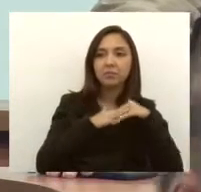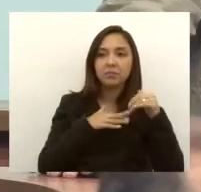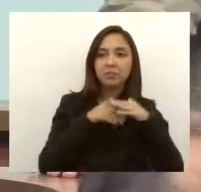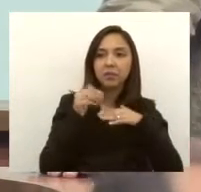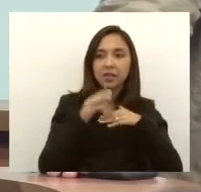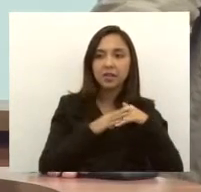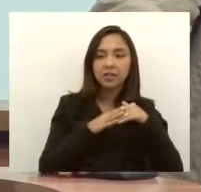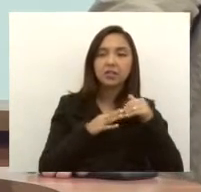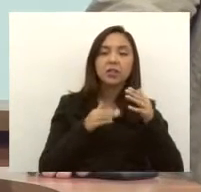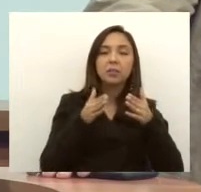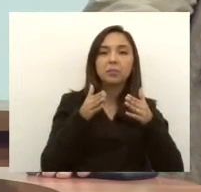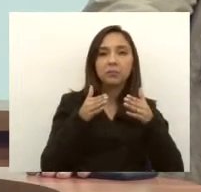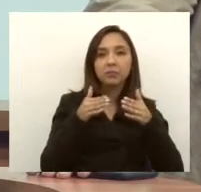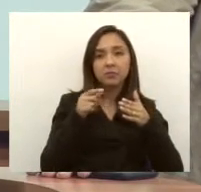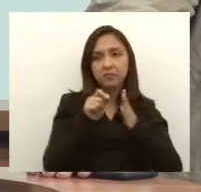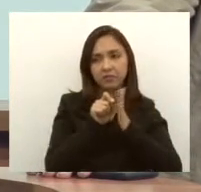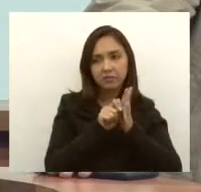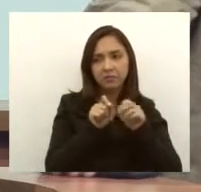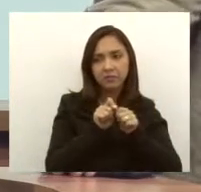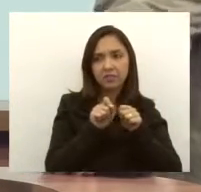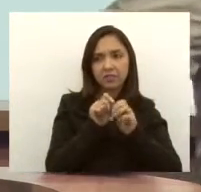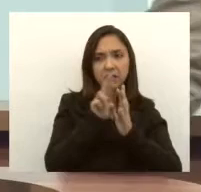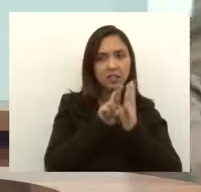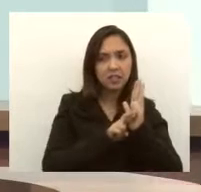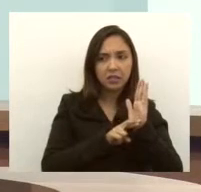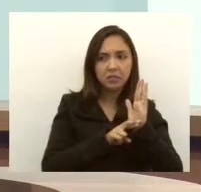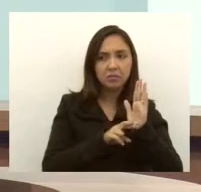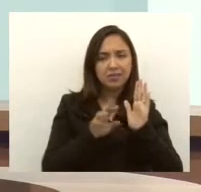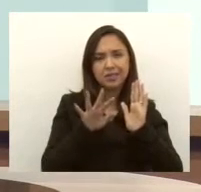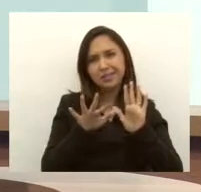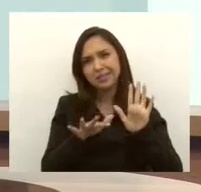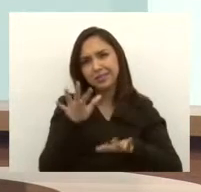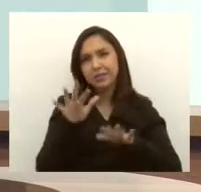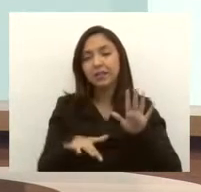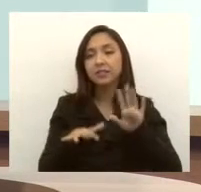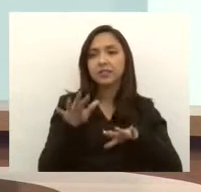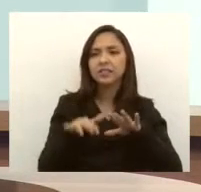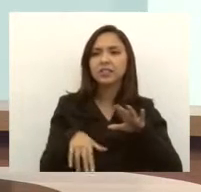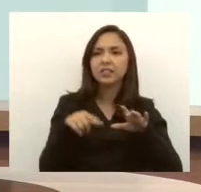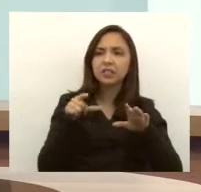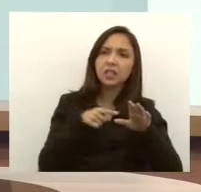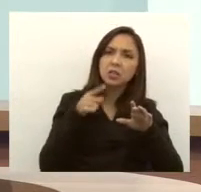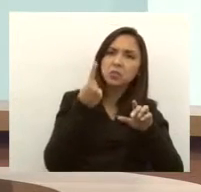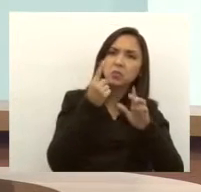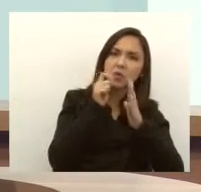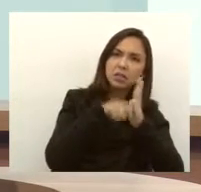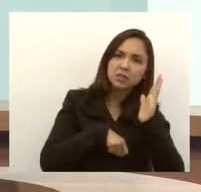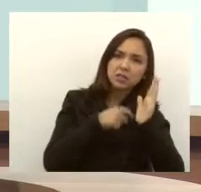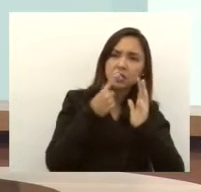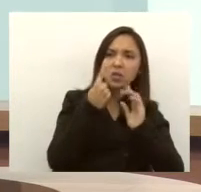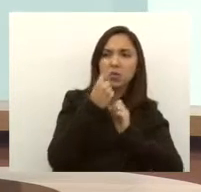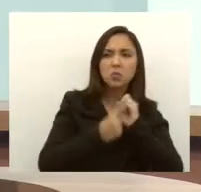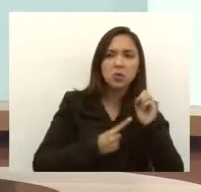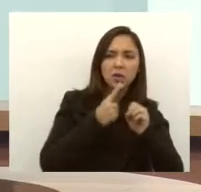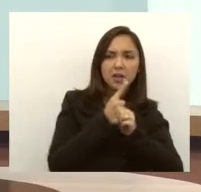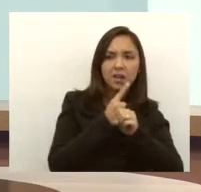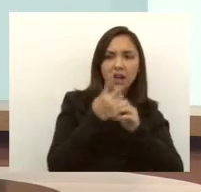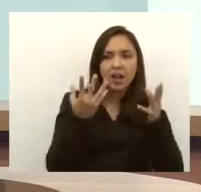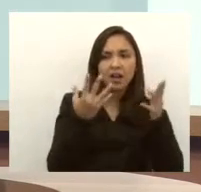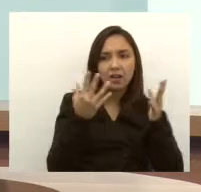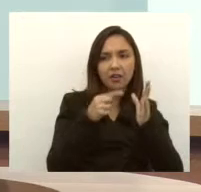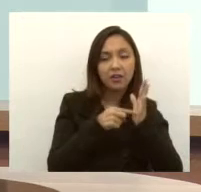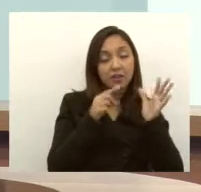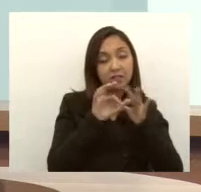de fazer requerimento. Vocês não veem requerimento do vereador, não, é raro. Tem um ali que eu assinei faz um ano. Agora vai